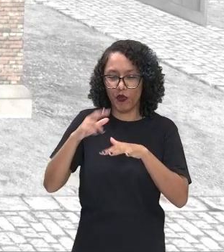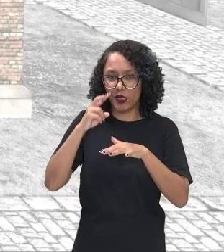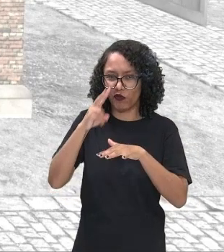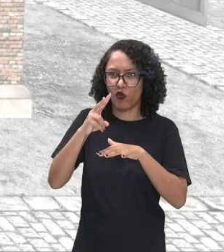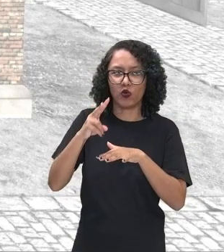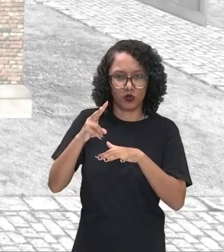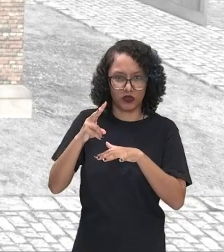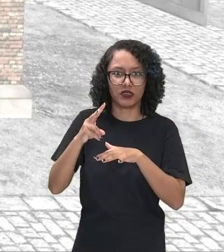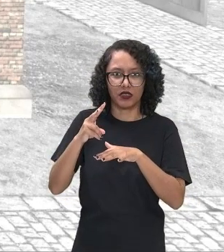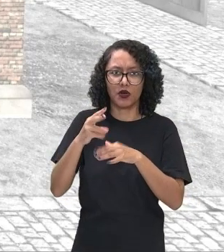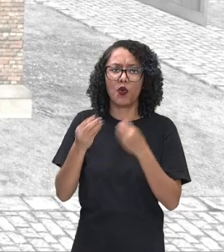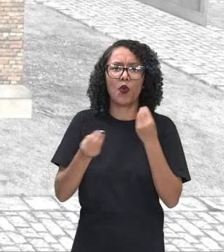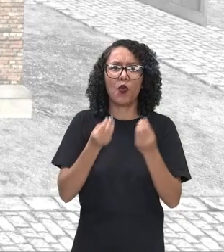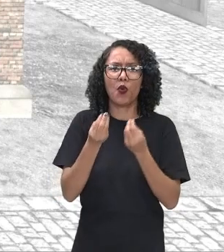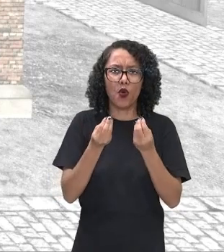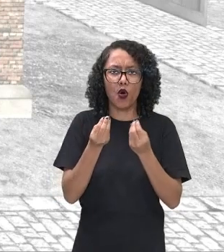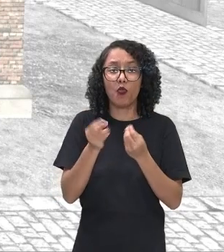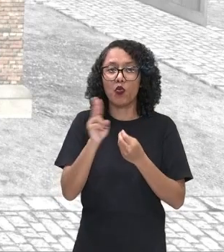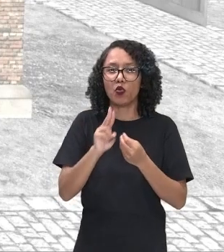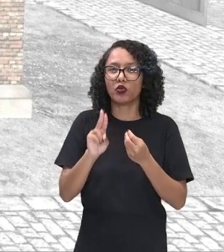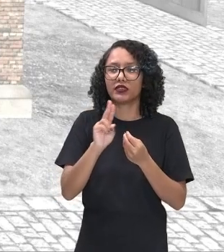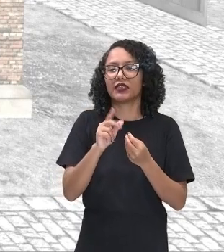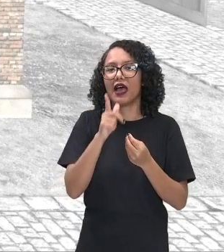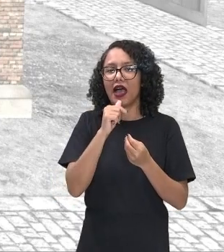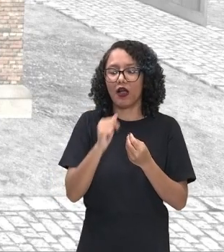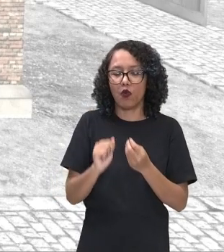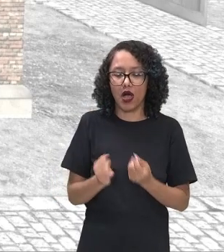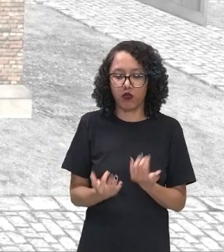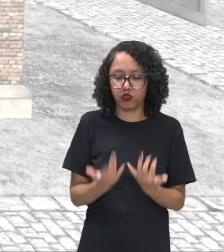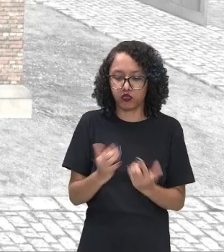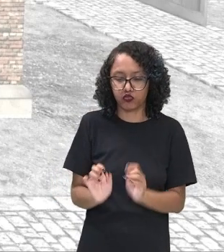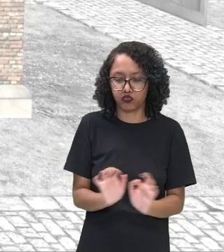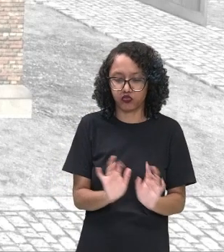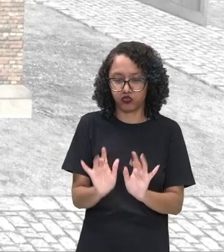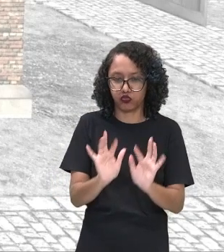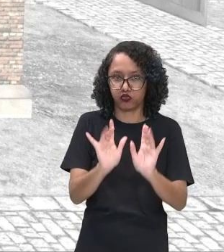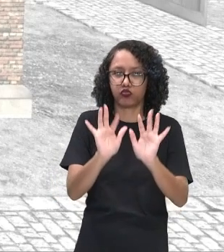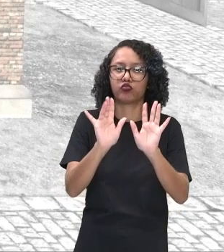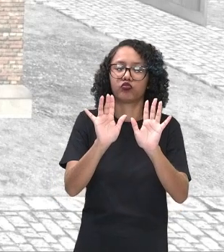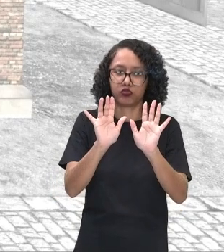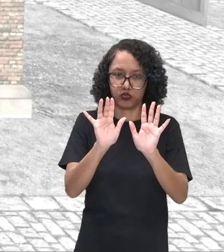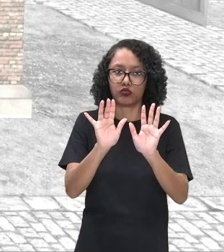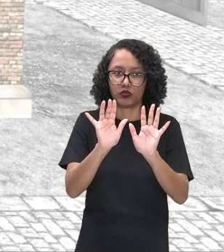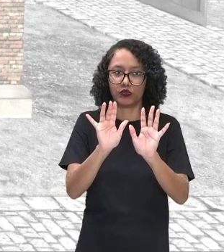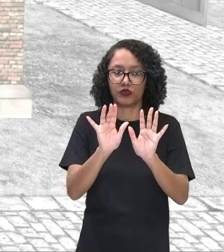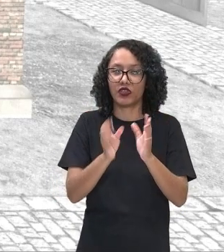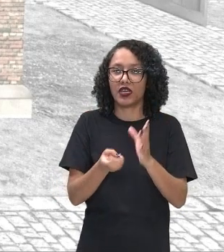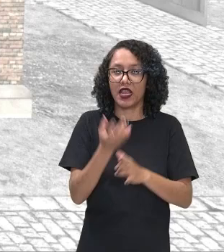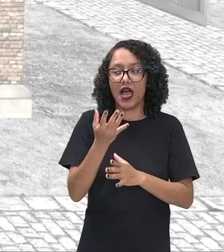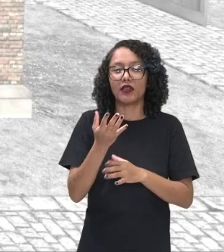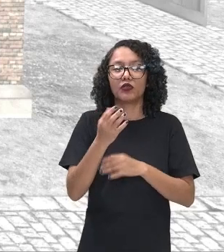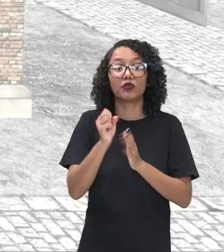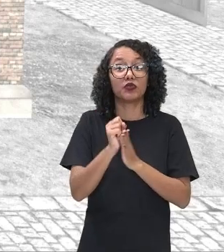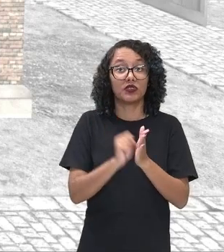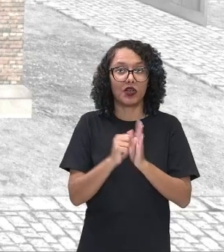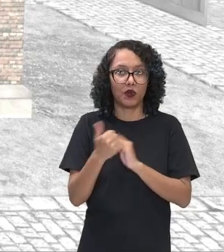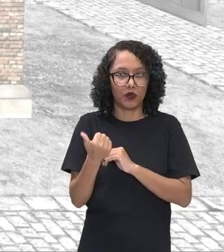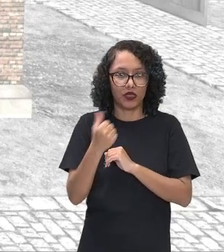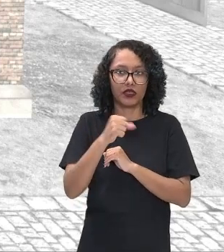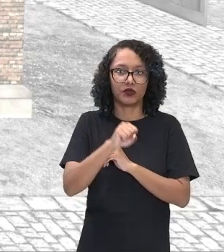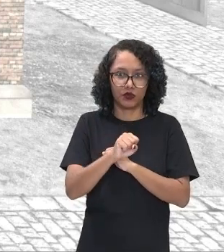da expansão do vapor de água. Desenvolvido no século XVIII,